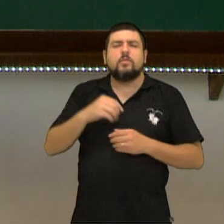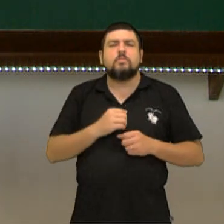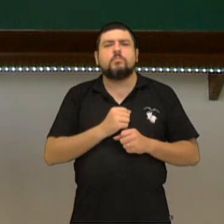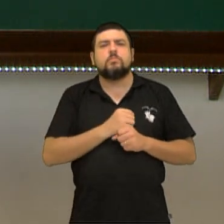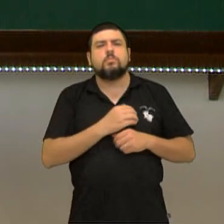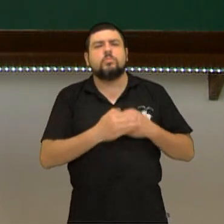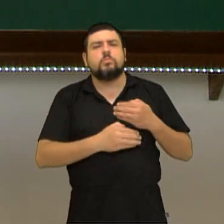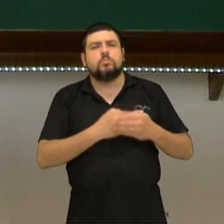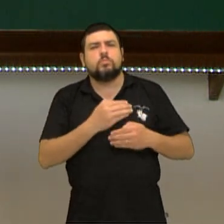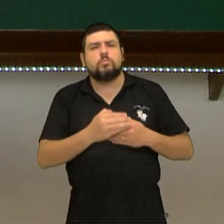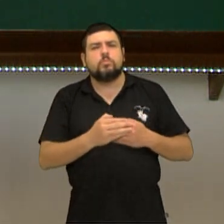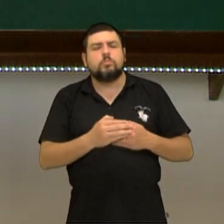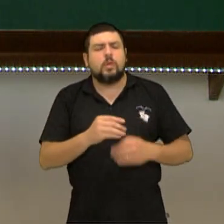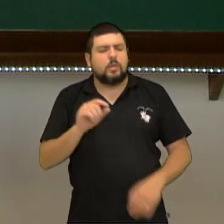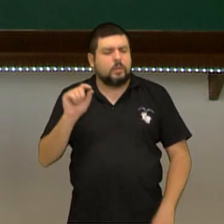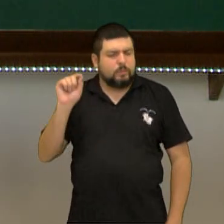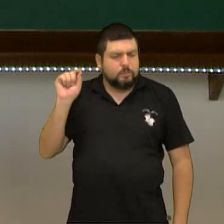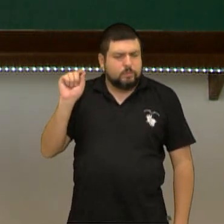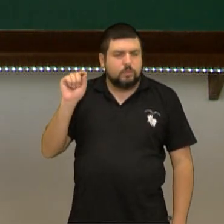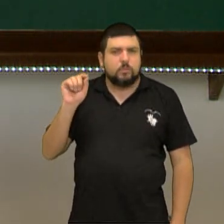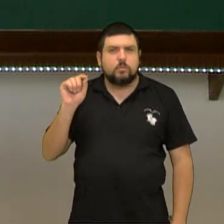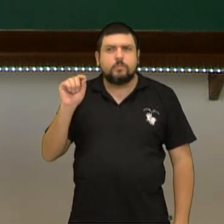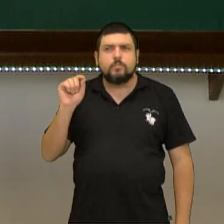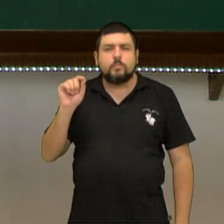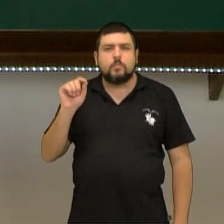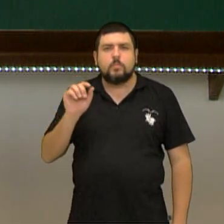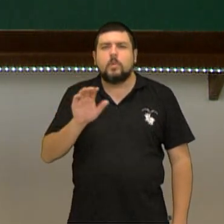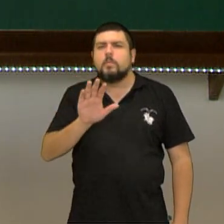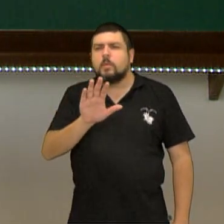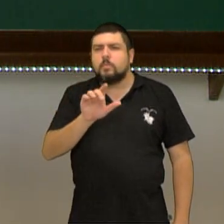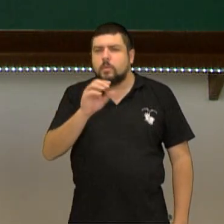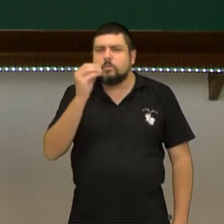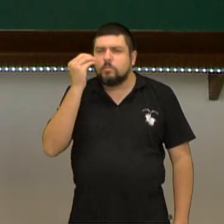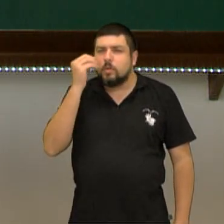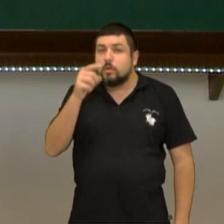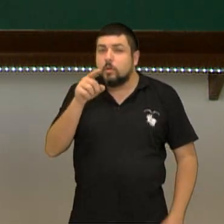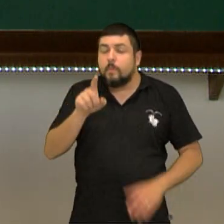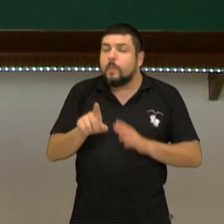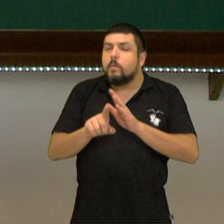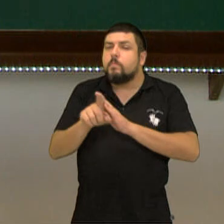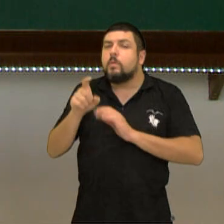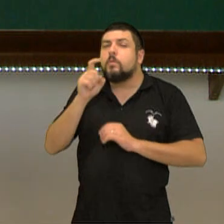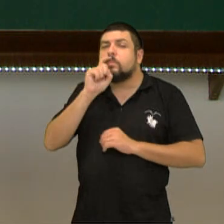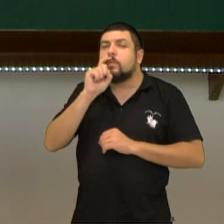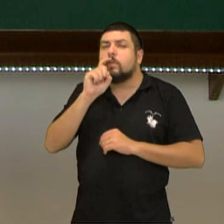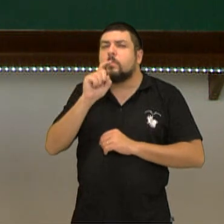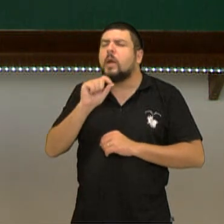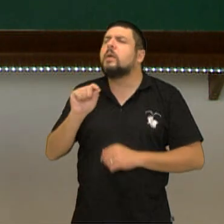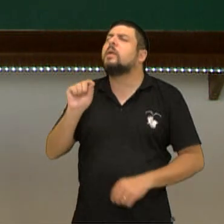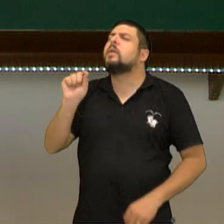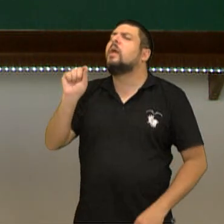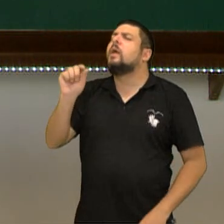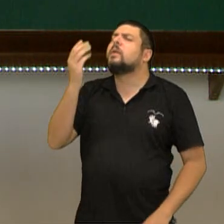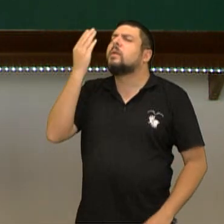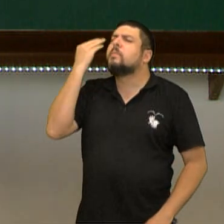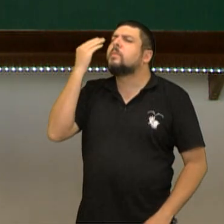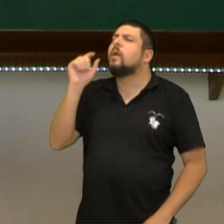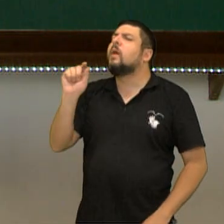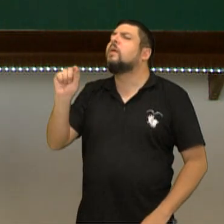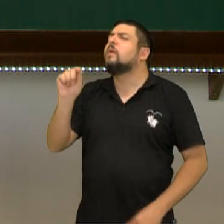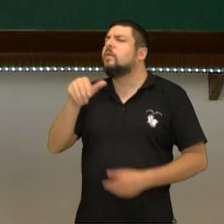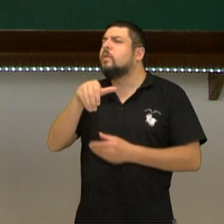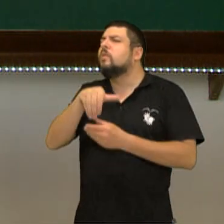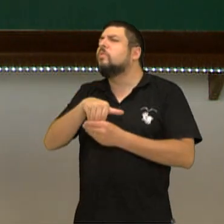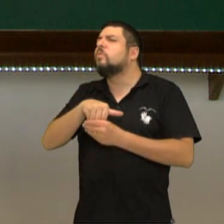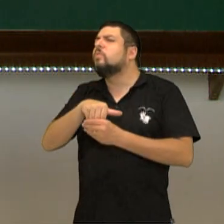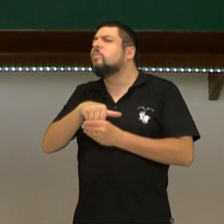nesse momento aí, perguntarem para seus pais em quem eles votaram, faça esse exercício aí, né? Pergunte lá, será que eles